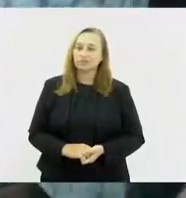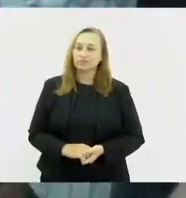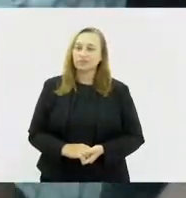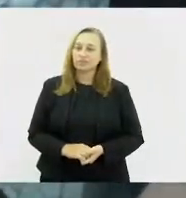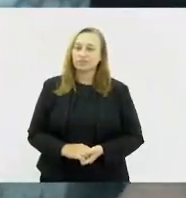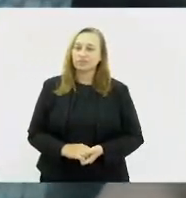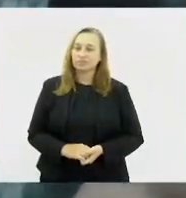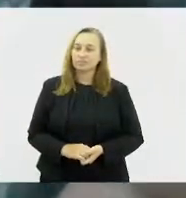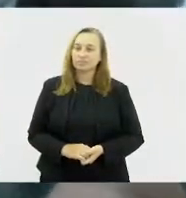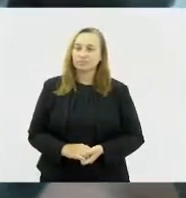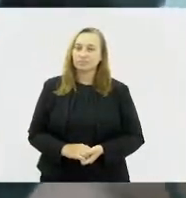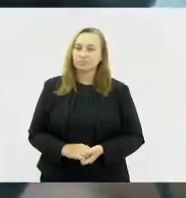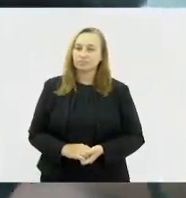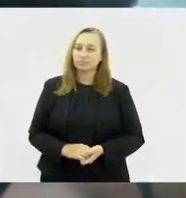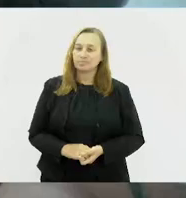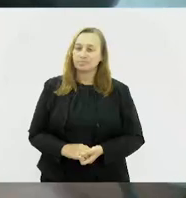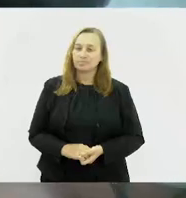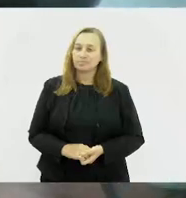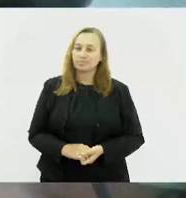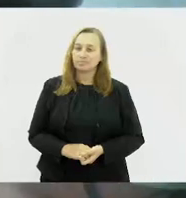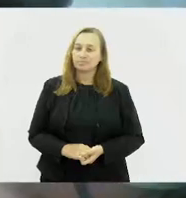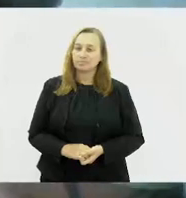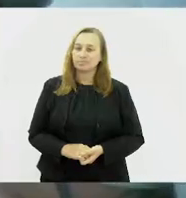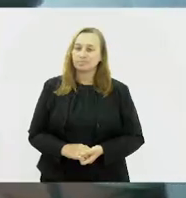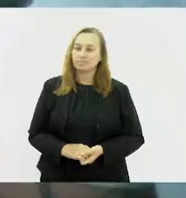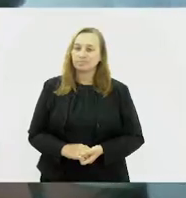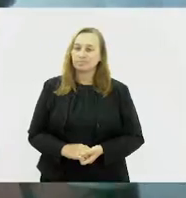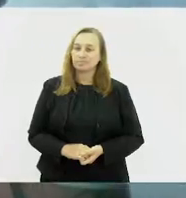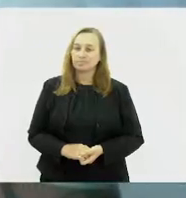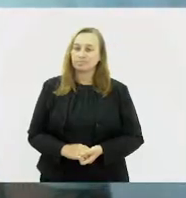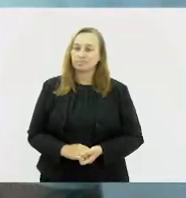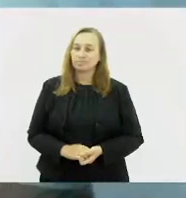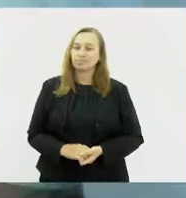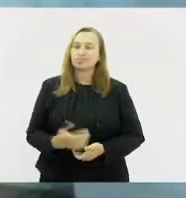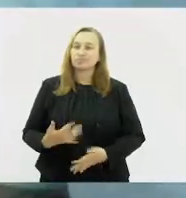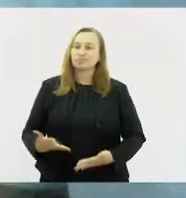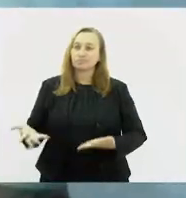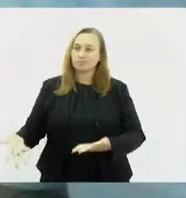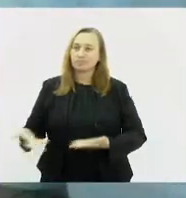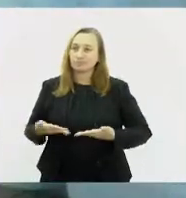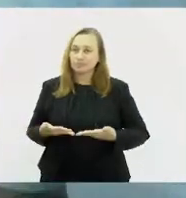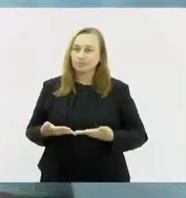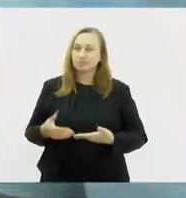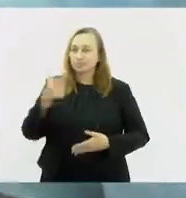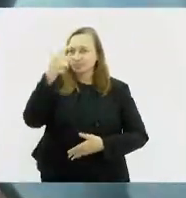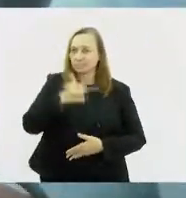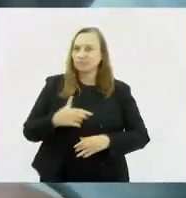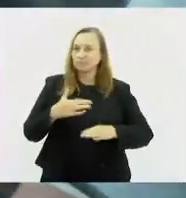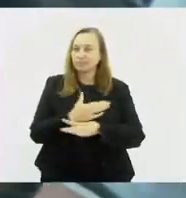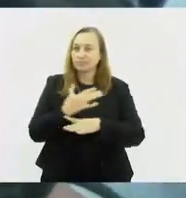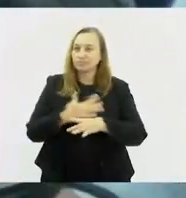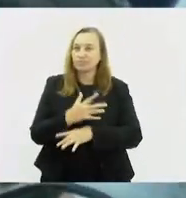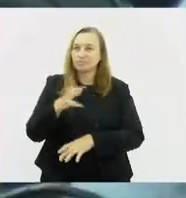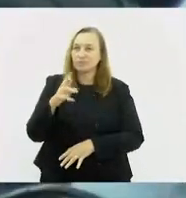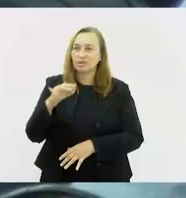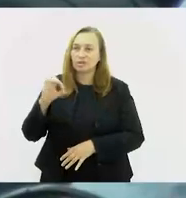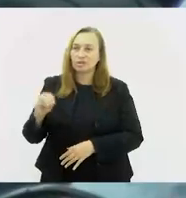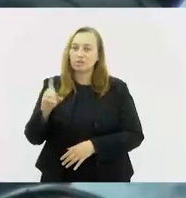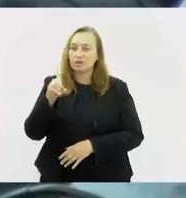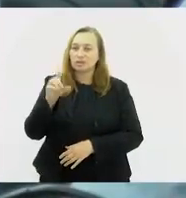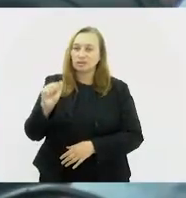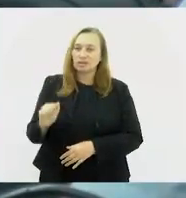Munir, é um prazer estar aqui pelo seu convite que você me fez. Eu sou da cidade de Rio das Flores, sou vereador